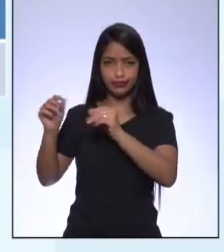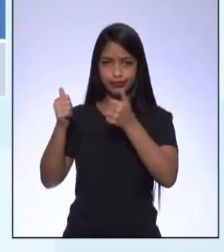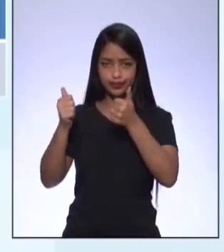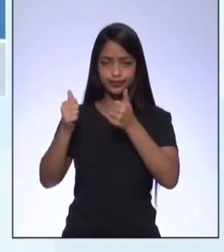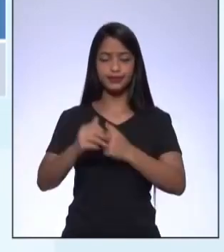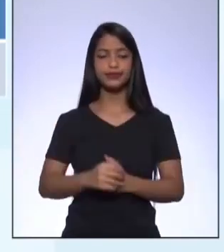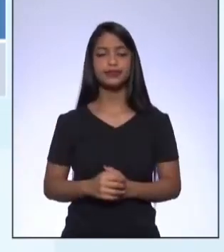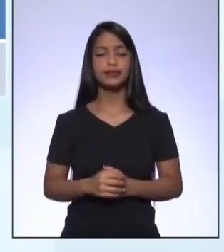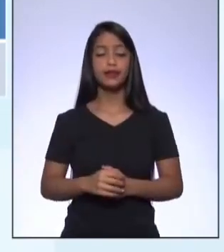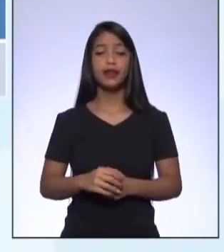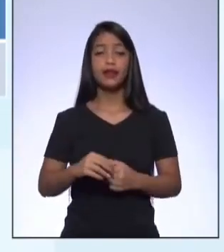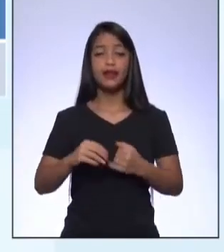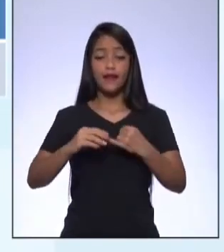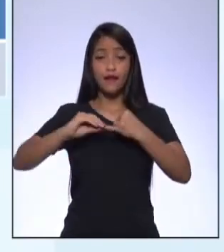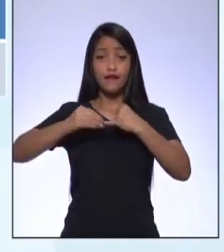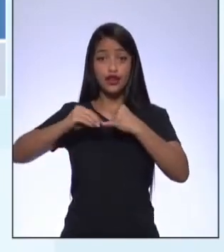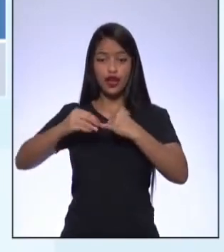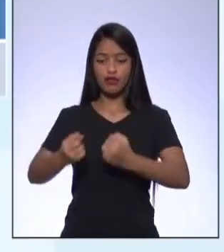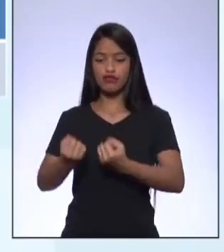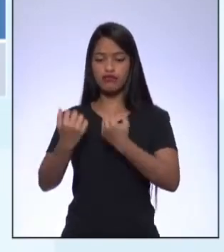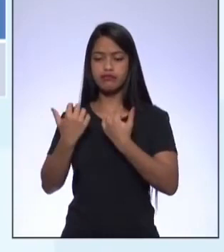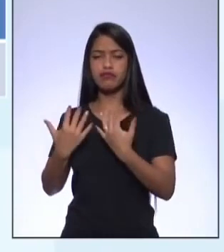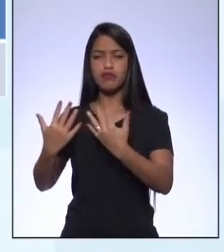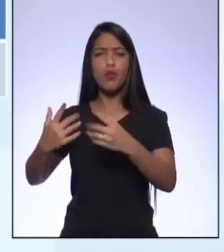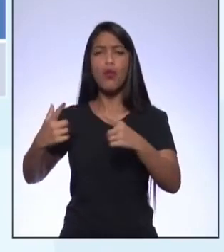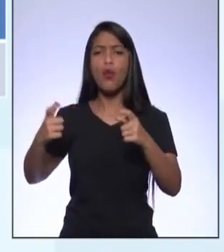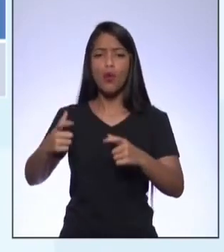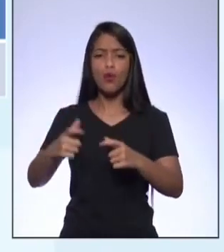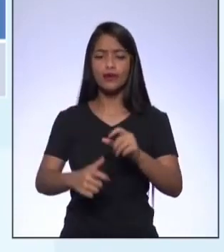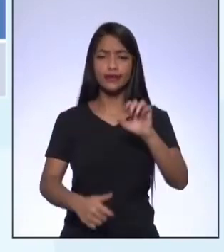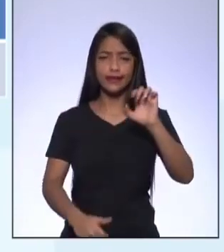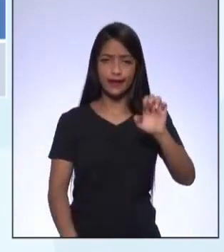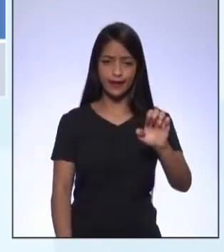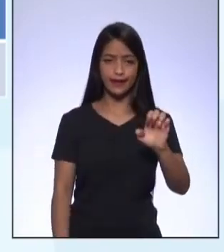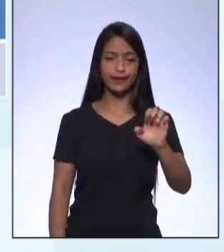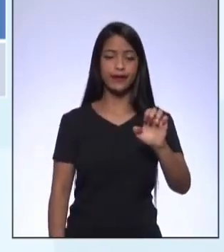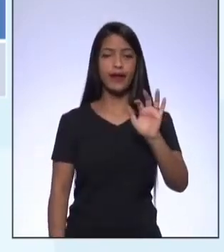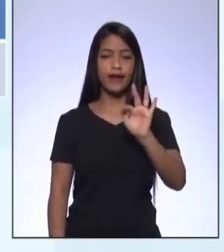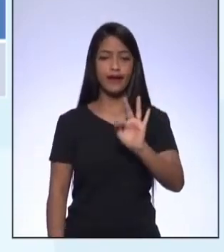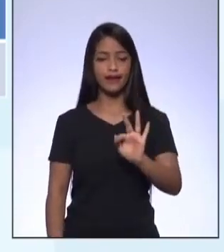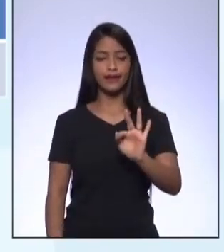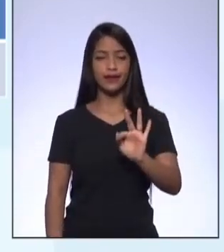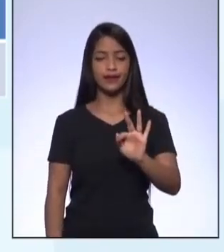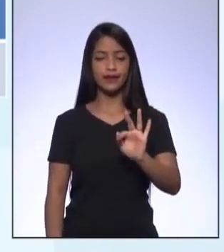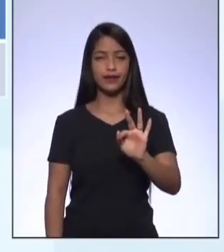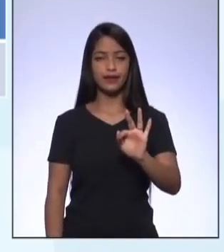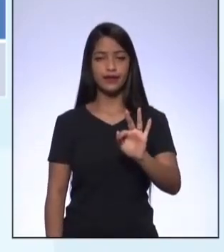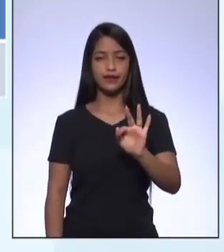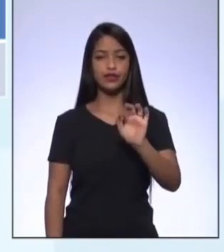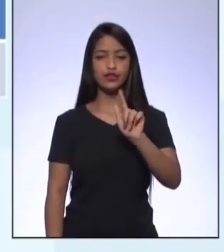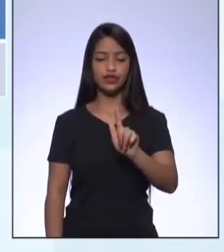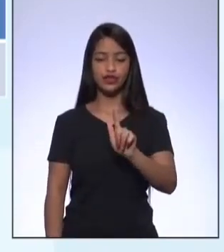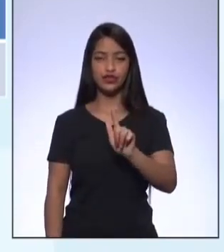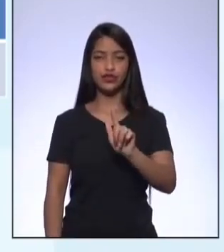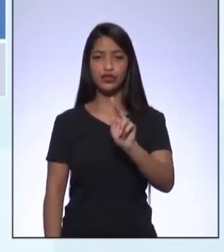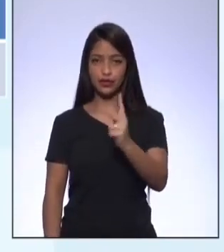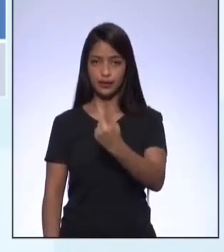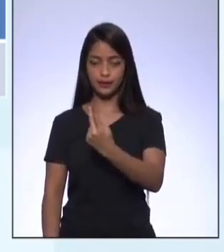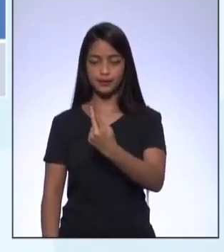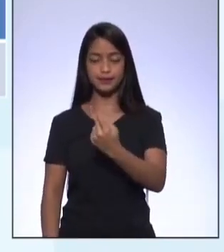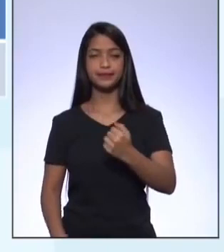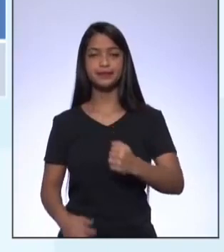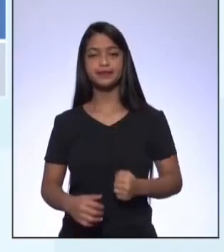a plantação de feijão estava lá sob as coordenadas E, F, G e